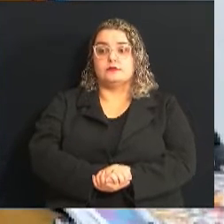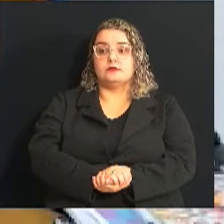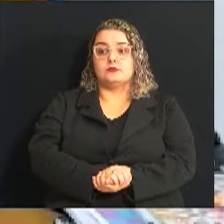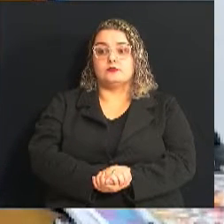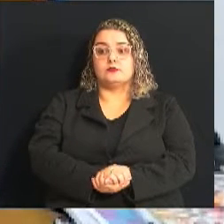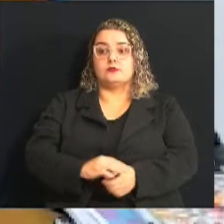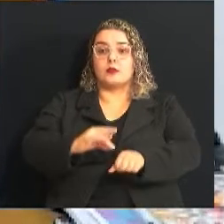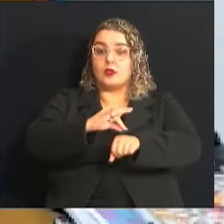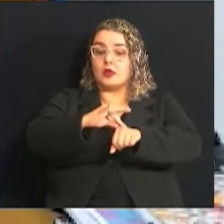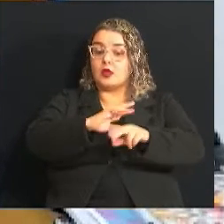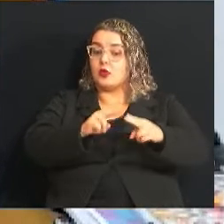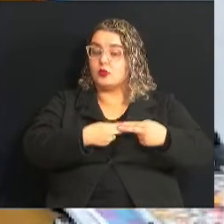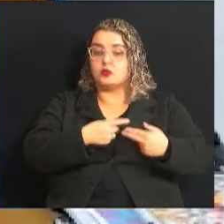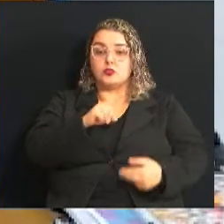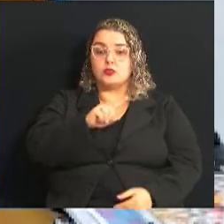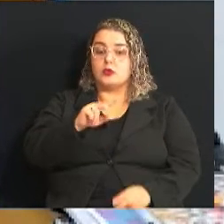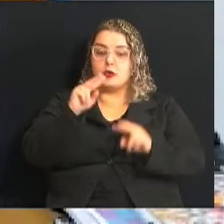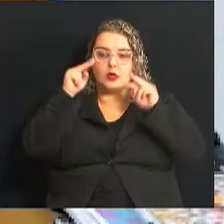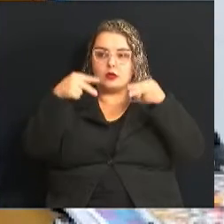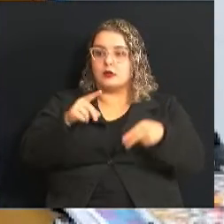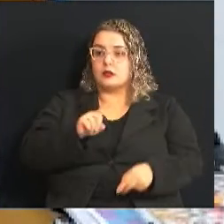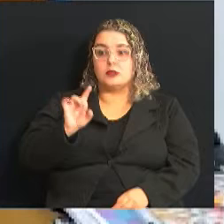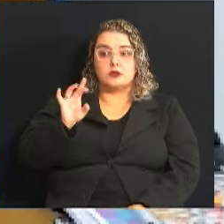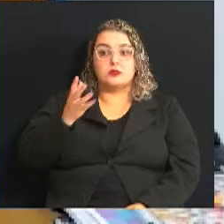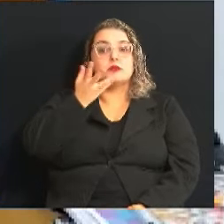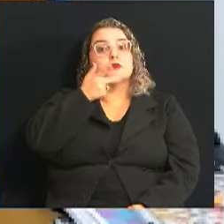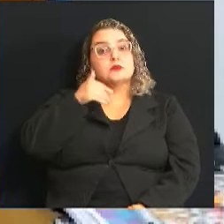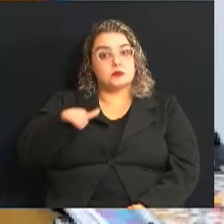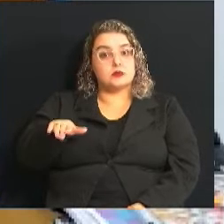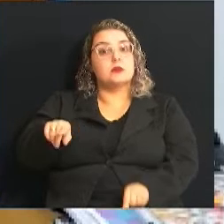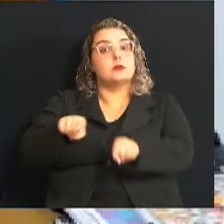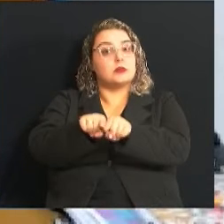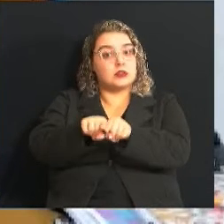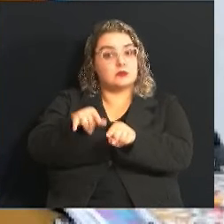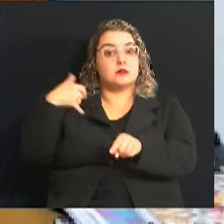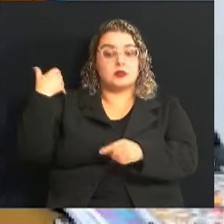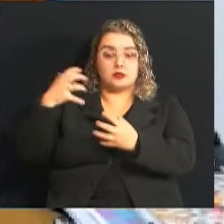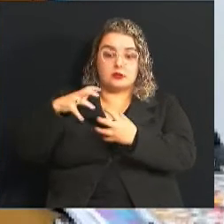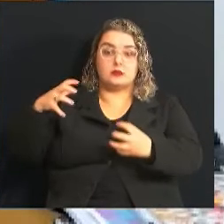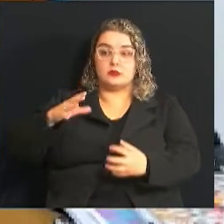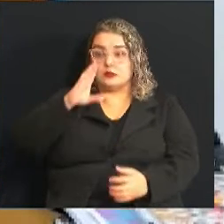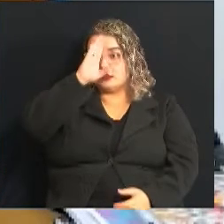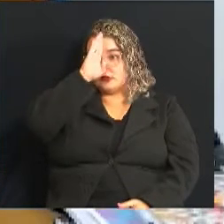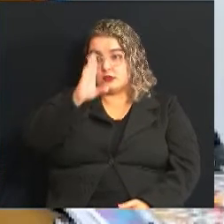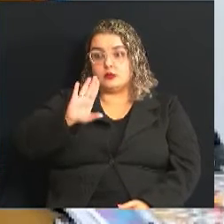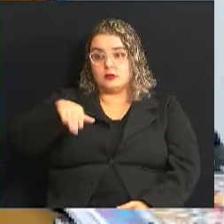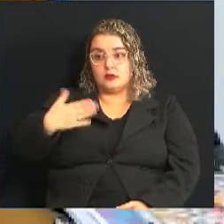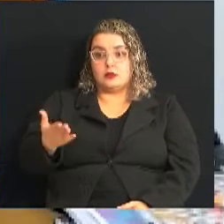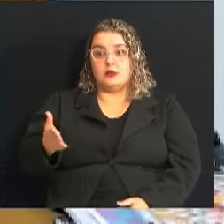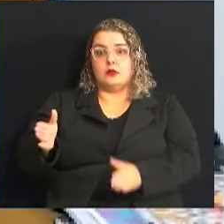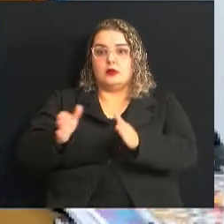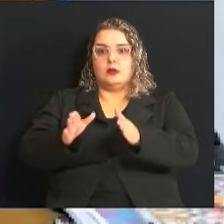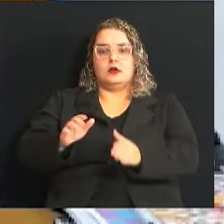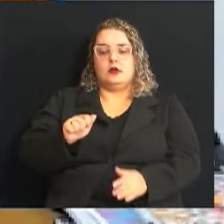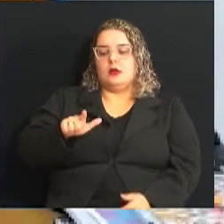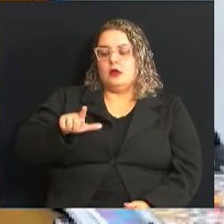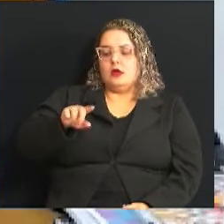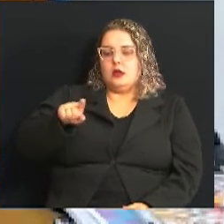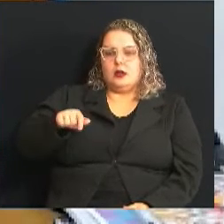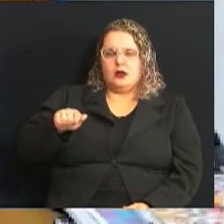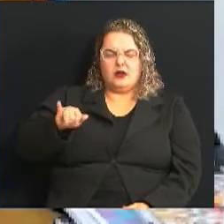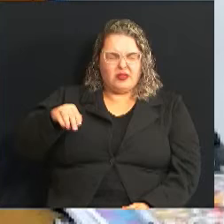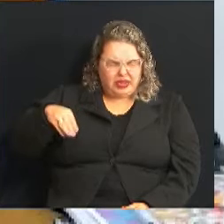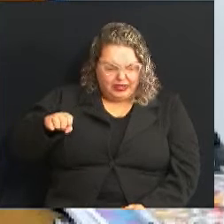não reconhecido, e não apenas as crianças, os idosos também. Principalmente quando tem uma situação de Alzheimer ou outra